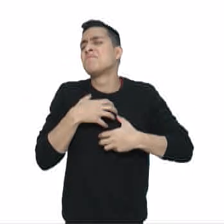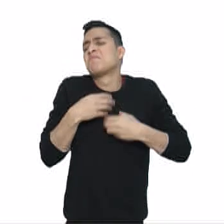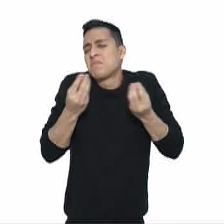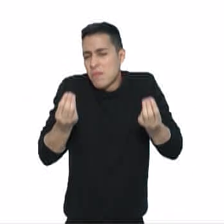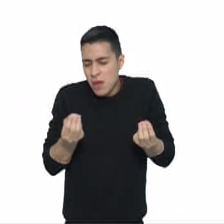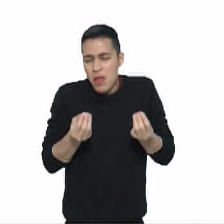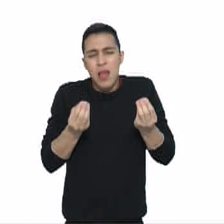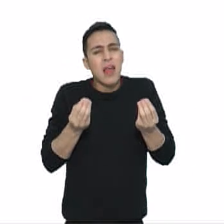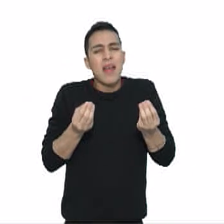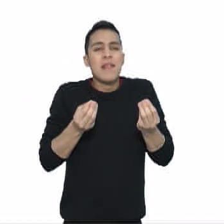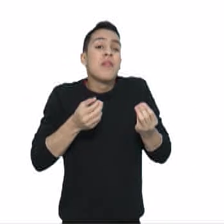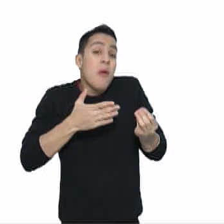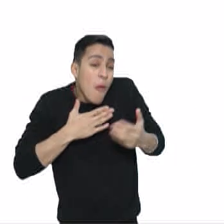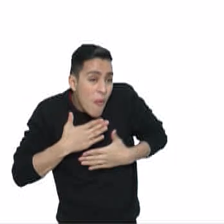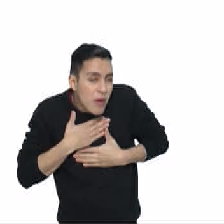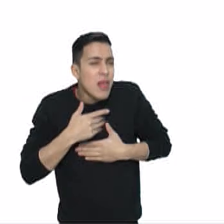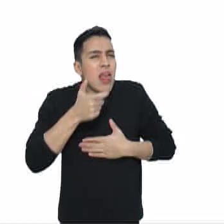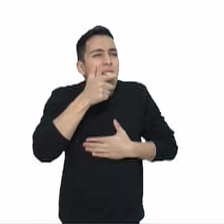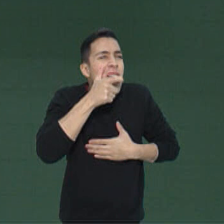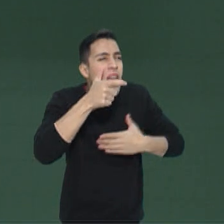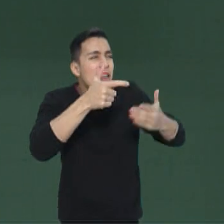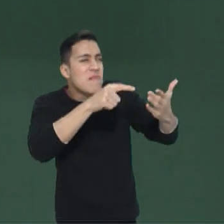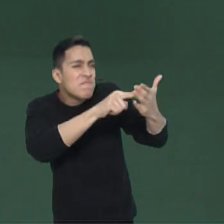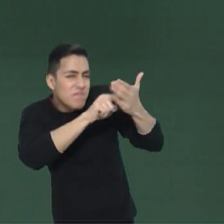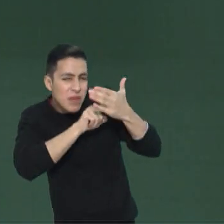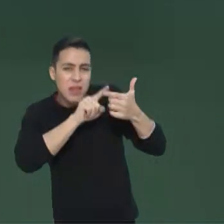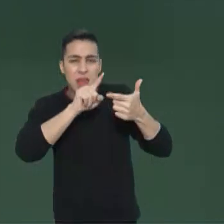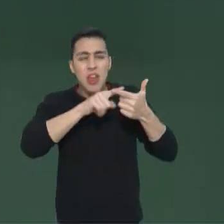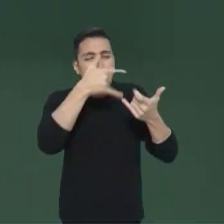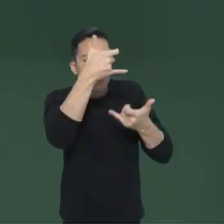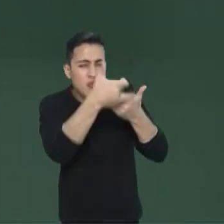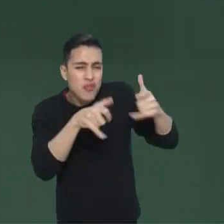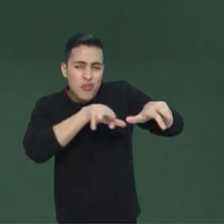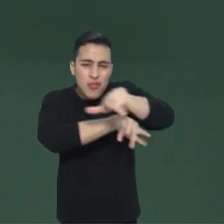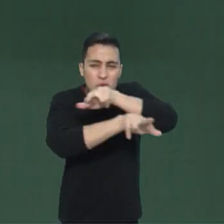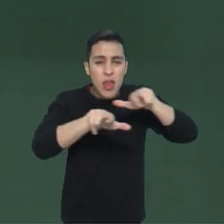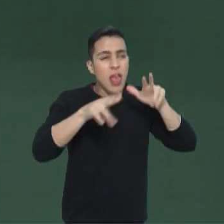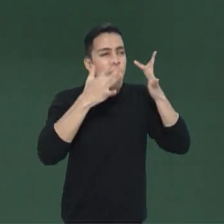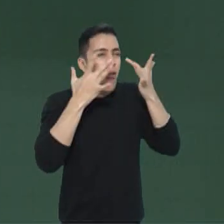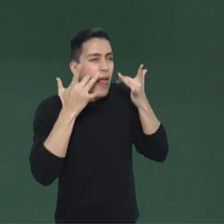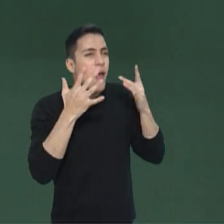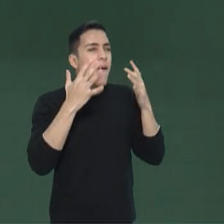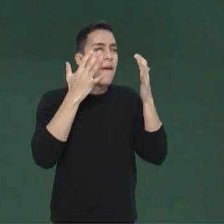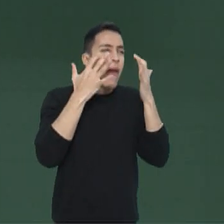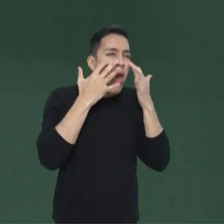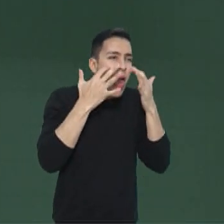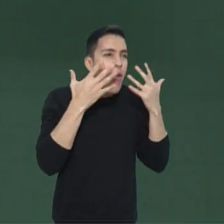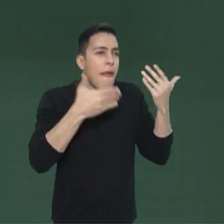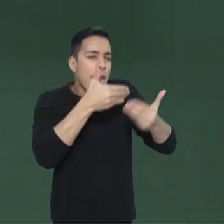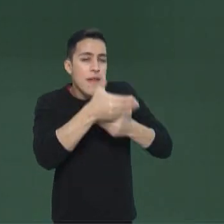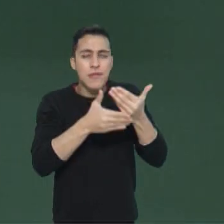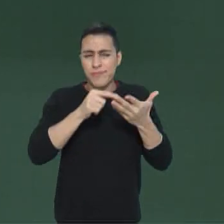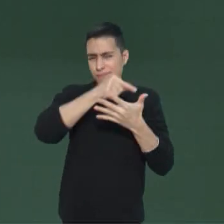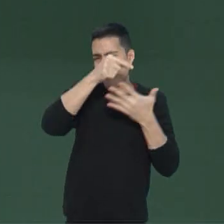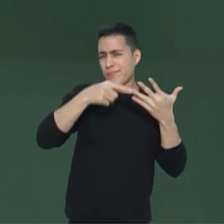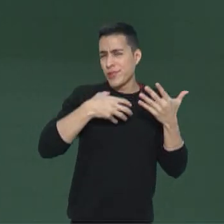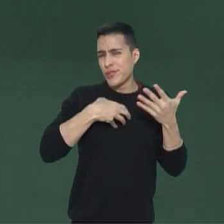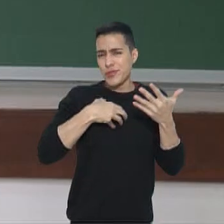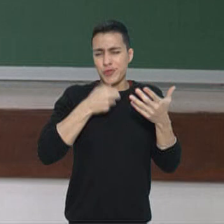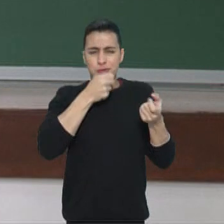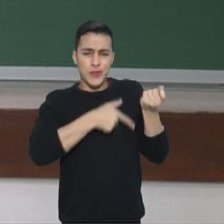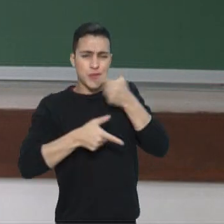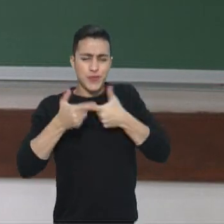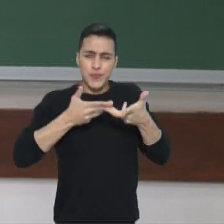muito, assistindo a espetáculos, a jogos, às peças teatrais e também outros tipos de divertimentos. E